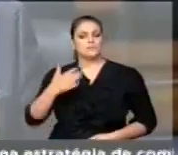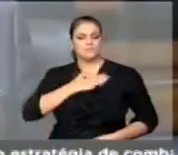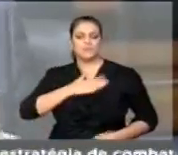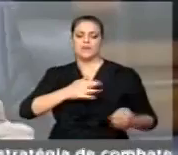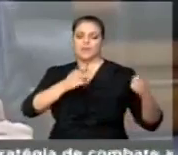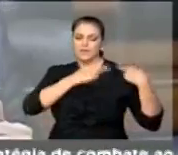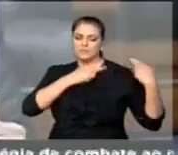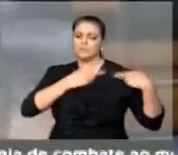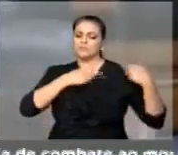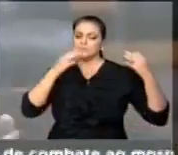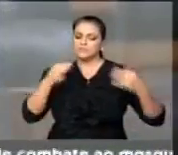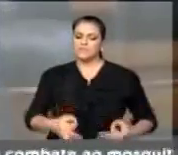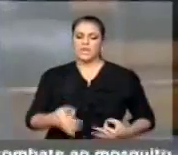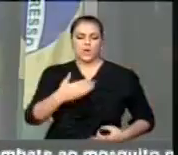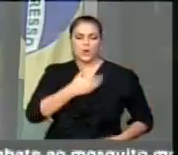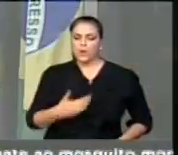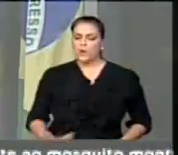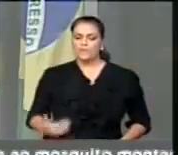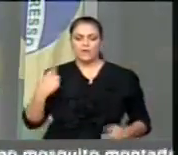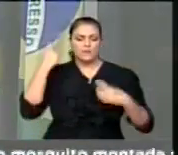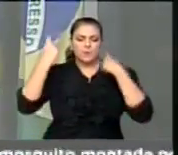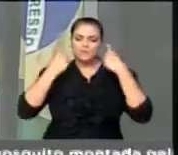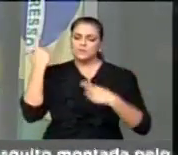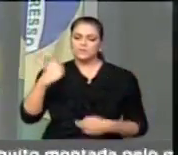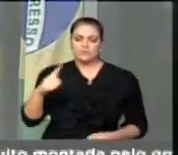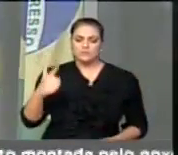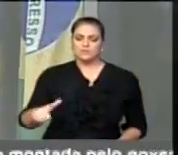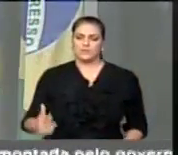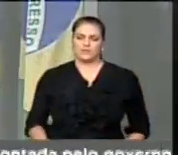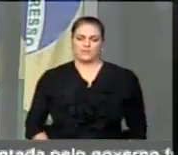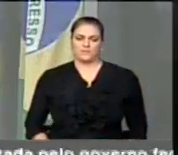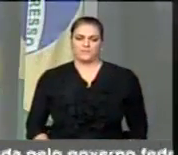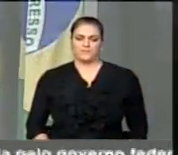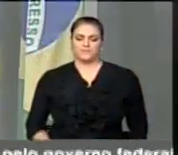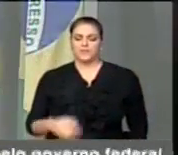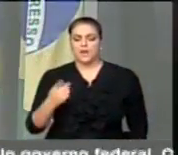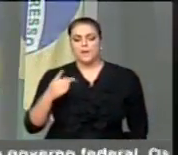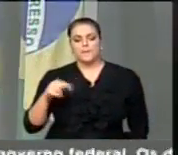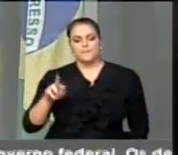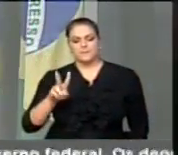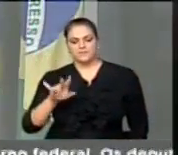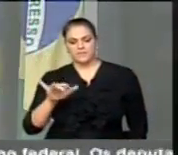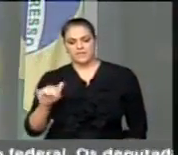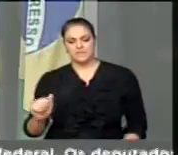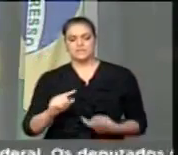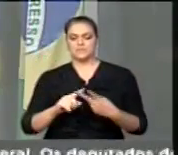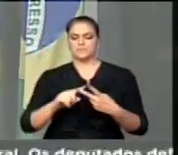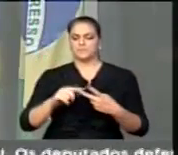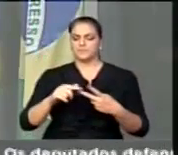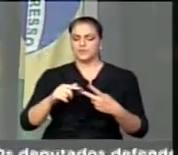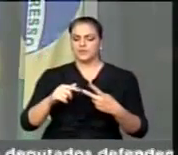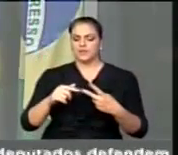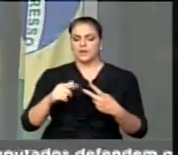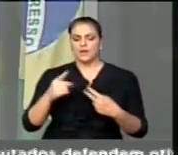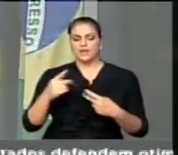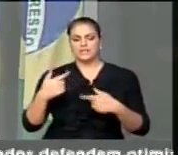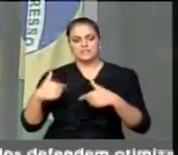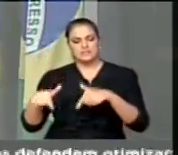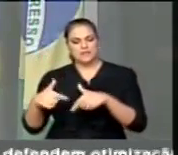lugar do governo que não está preocupado com o país, as reformas da Previdência, a reforma trabalhista, a